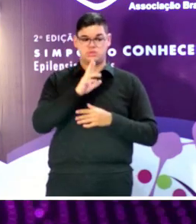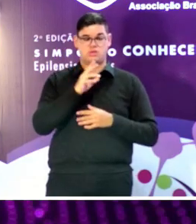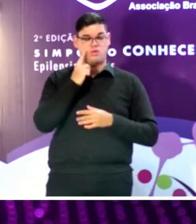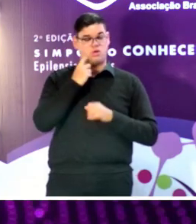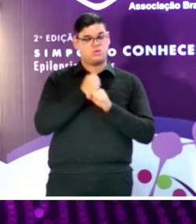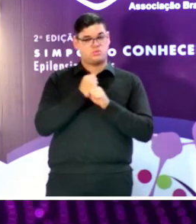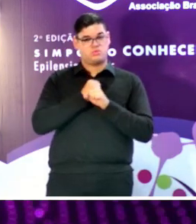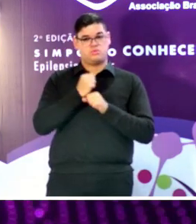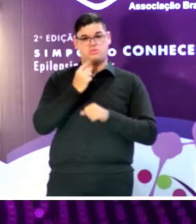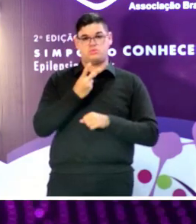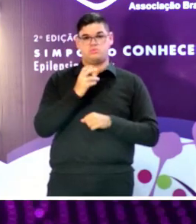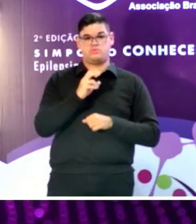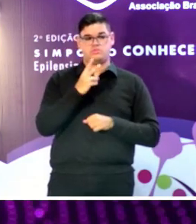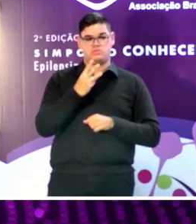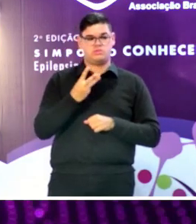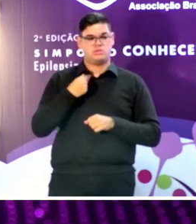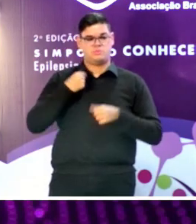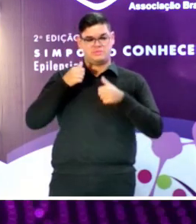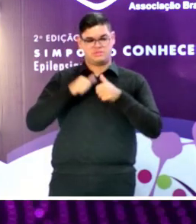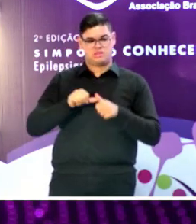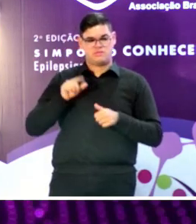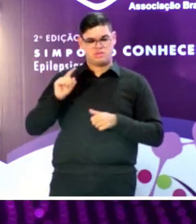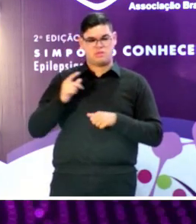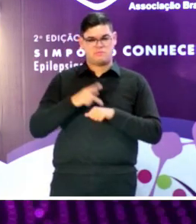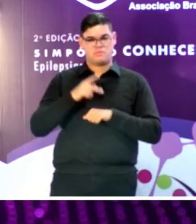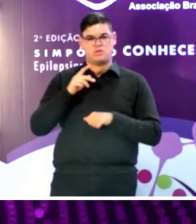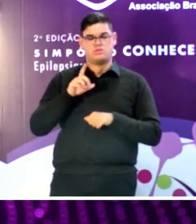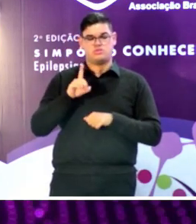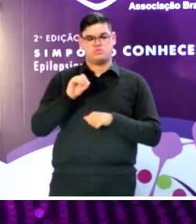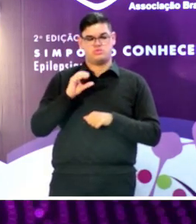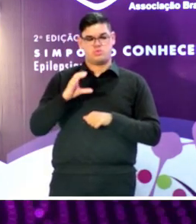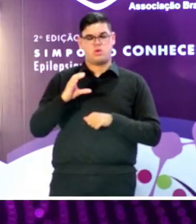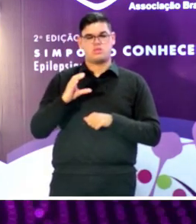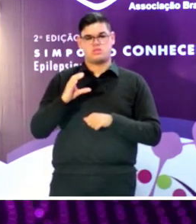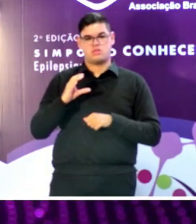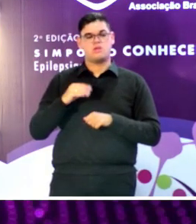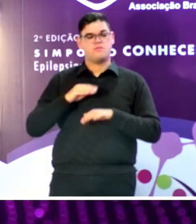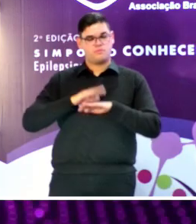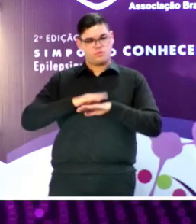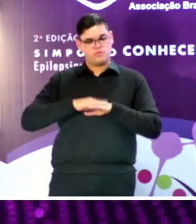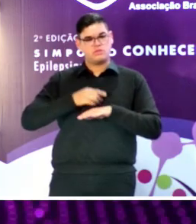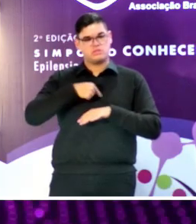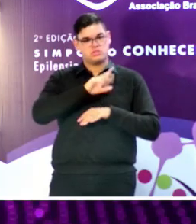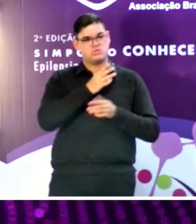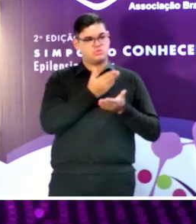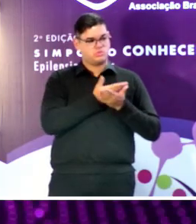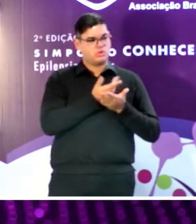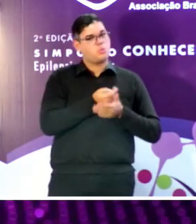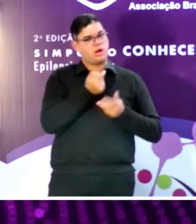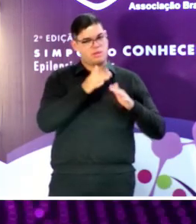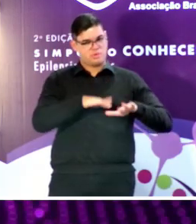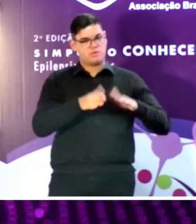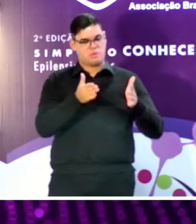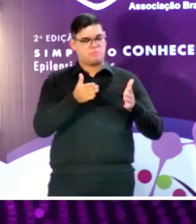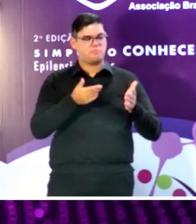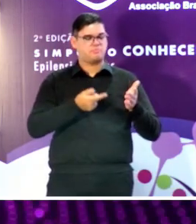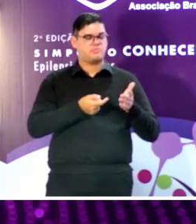2023, eu estava num pós-doc, e aí eu fui fazer o estudo de algumas mutações para... Está acabando, gente. Para HC.